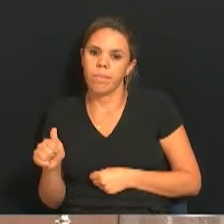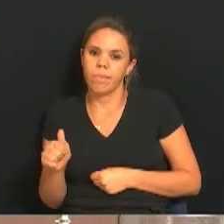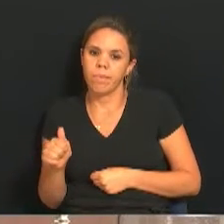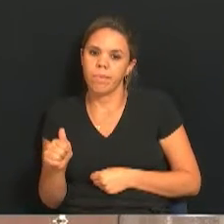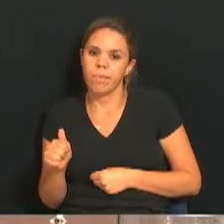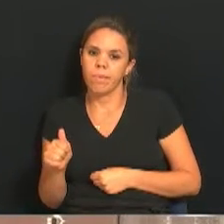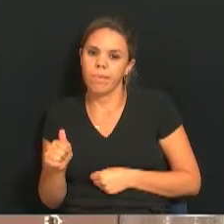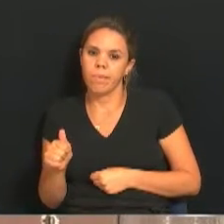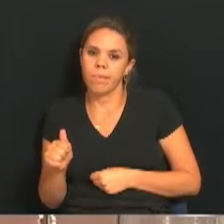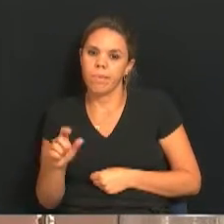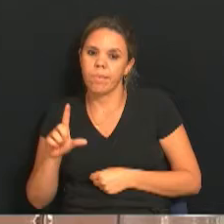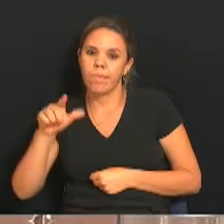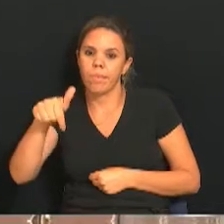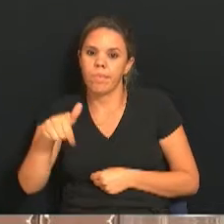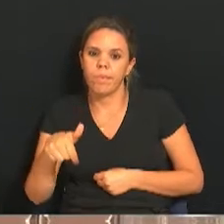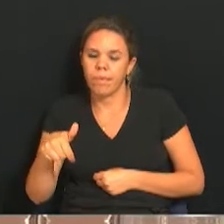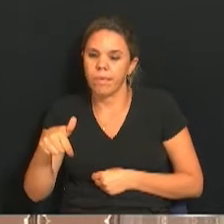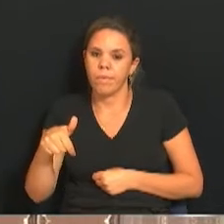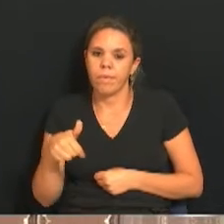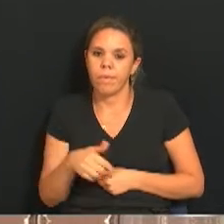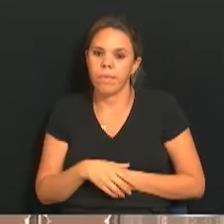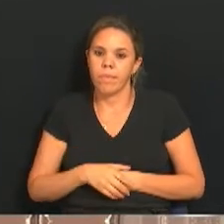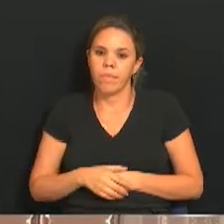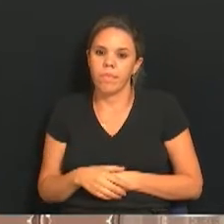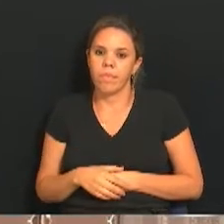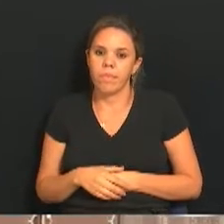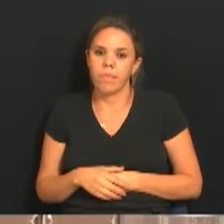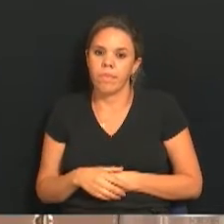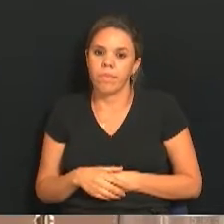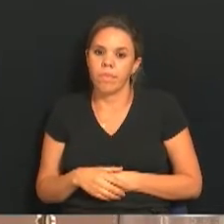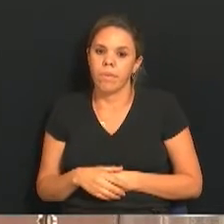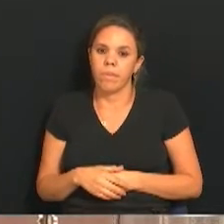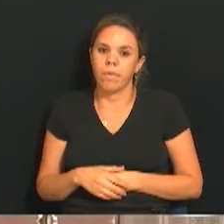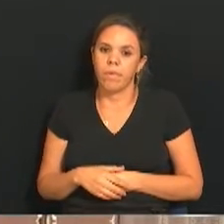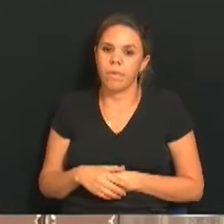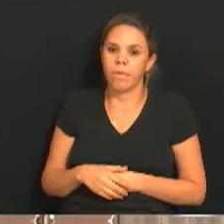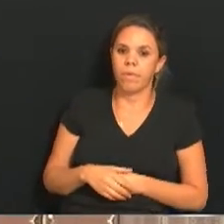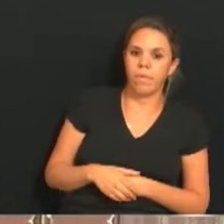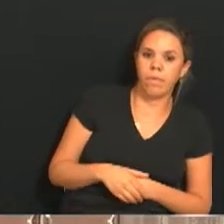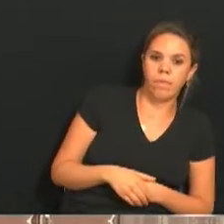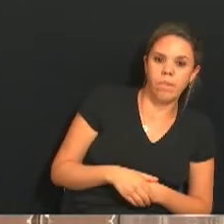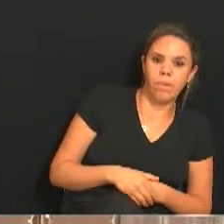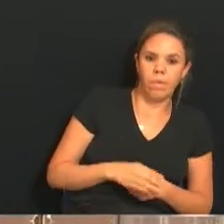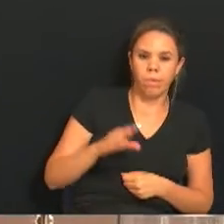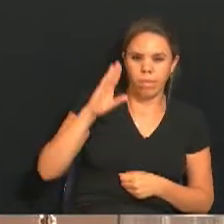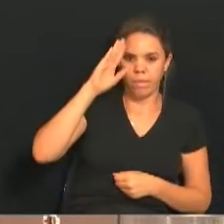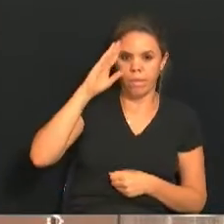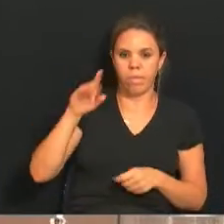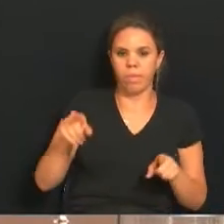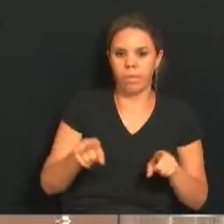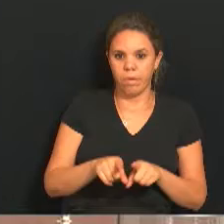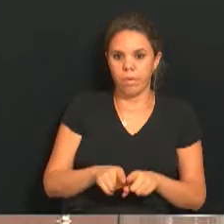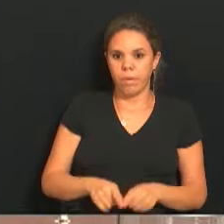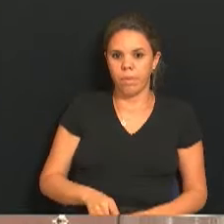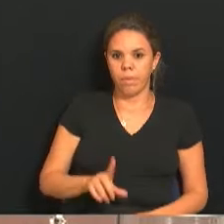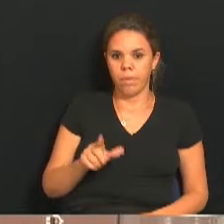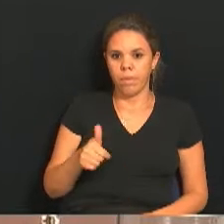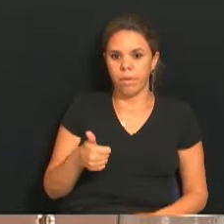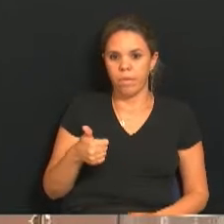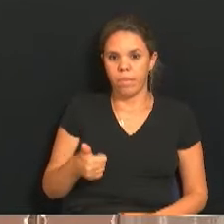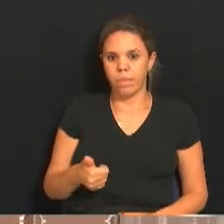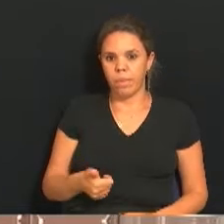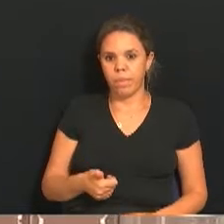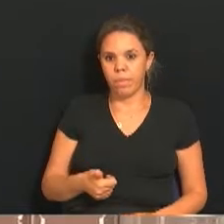doutora depois, passo para o coronel e depois para o capitão, se me permitir. Podemos